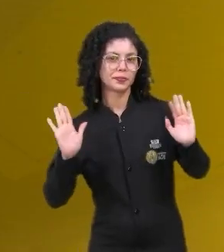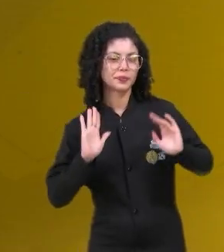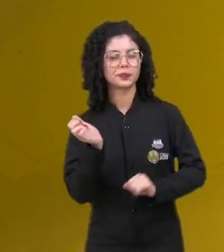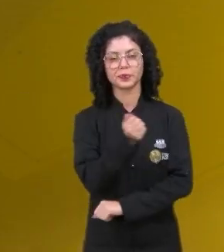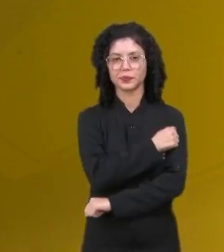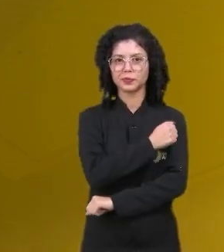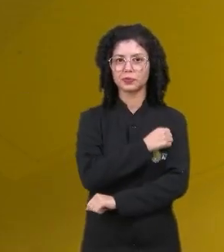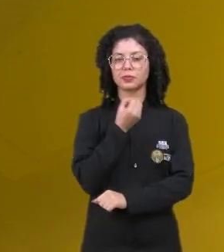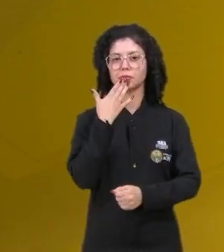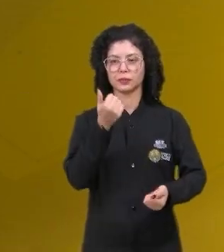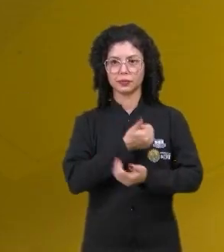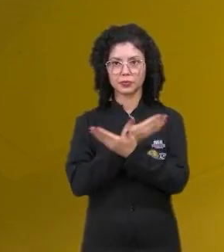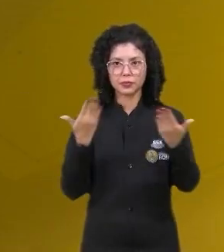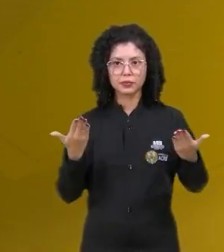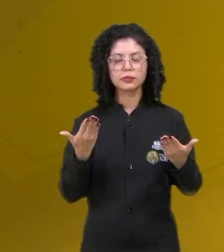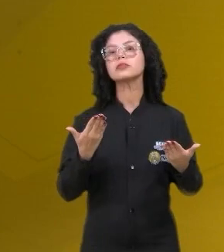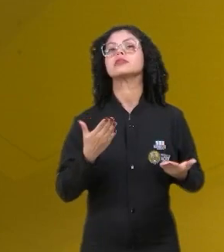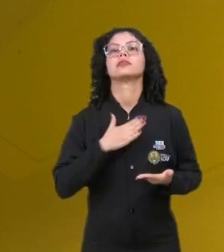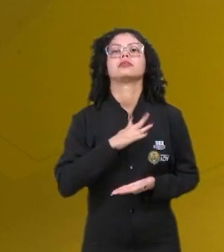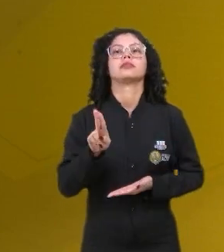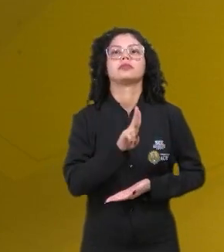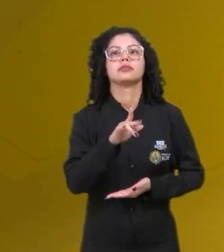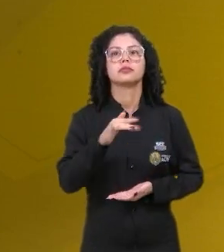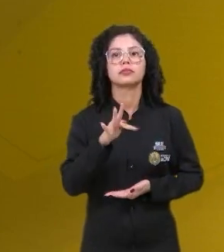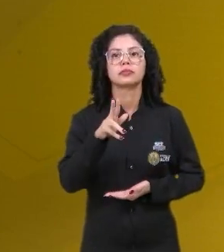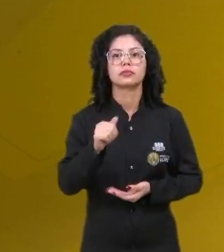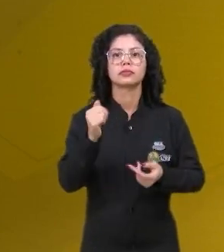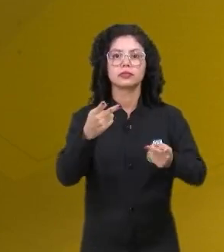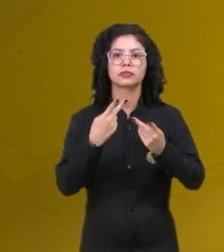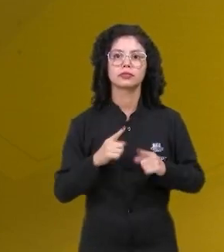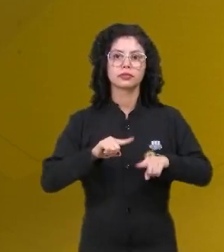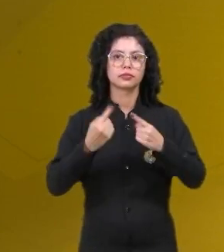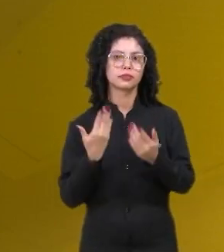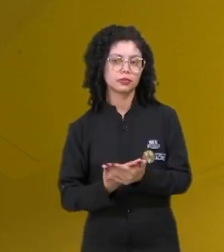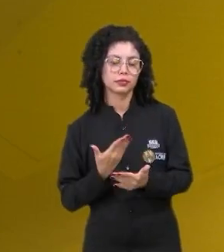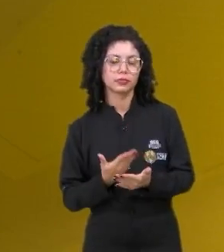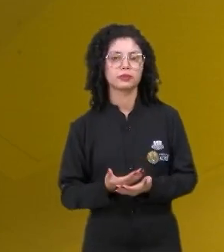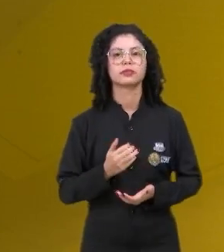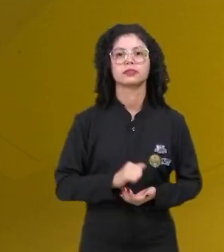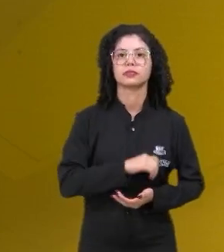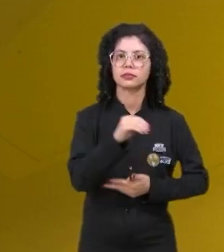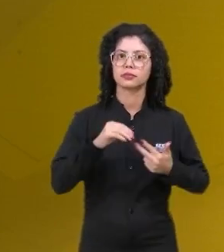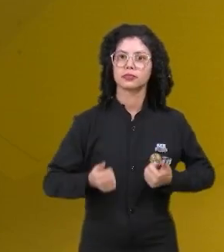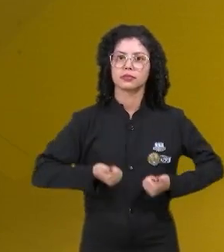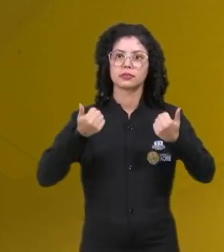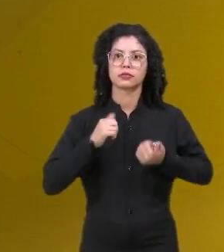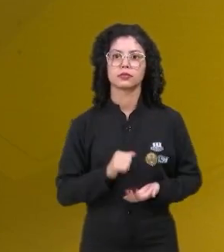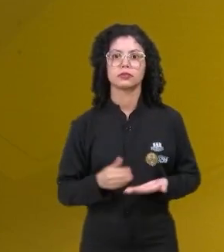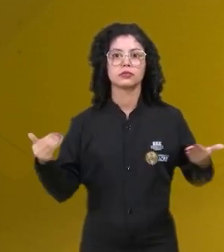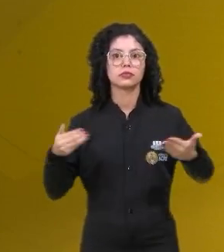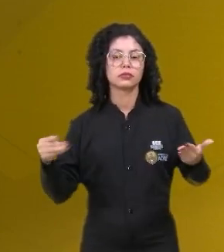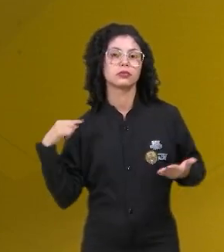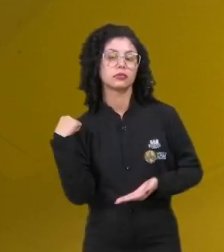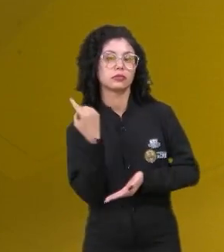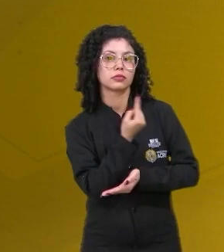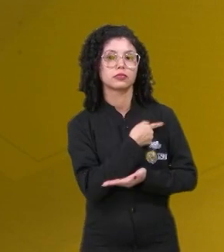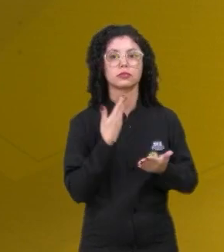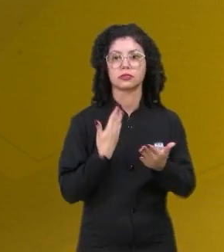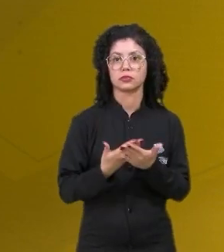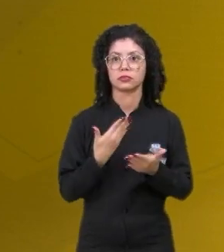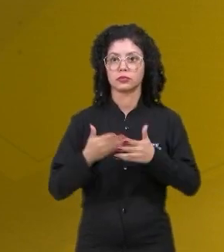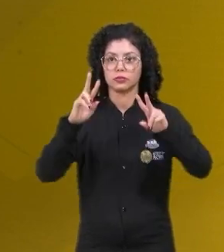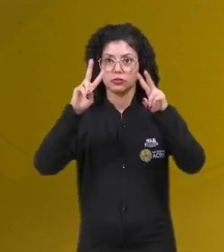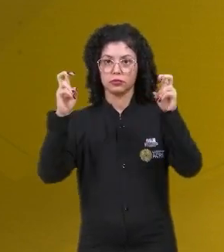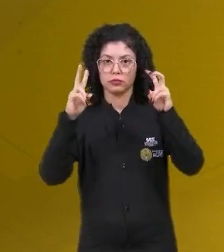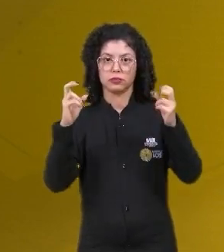Olá, estudantes, tudo bem com vocês? Meu nome é Fiamma Nascimento, sejam bem-vindos a mais uma aula do Pré-ENEM Legal. Hoje, a nossa